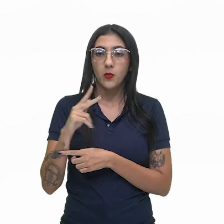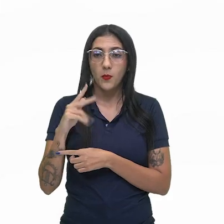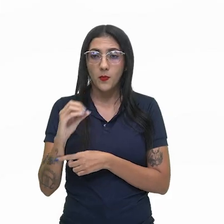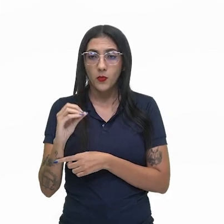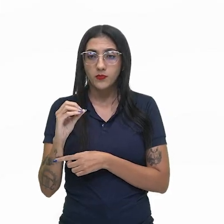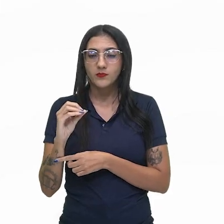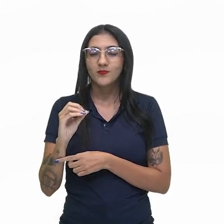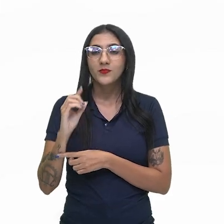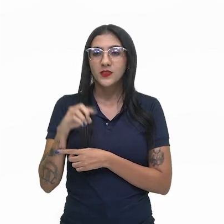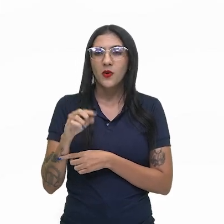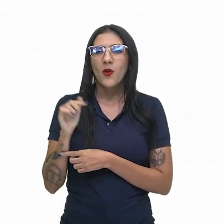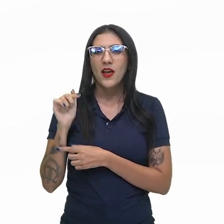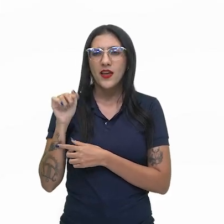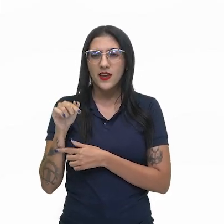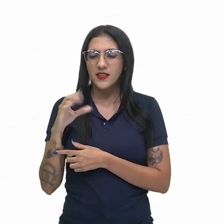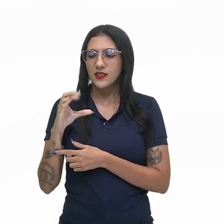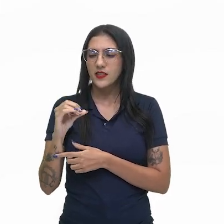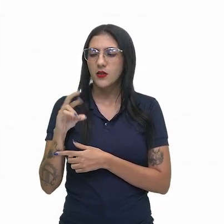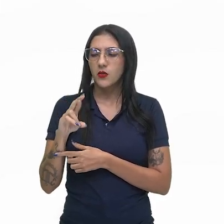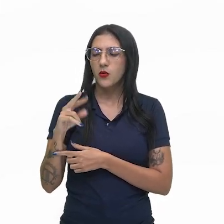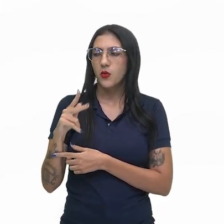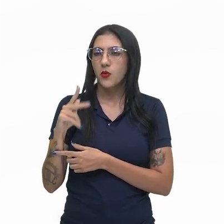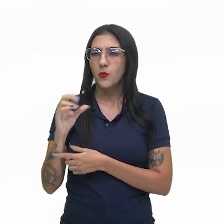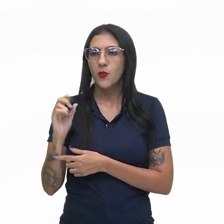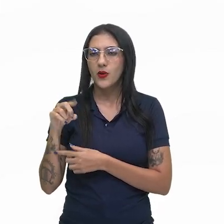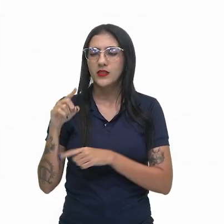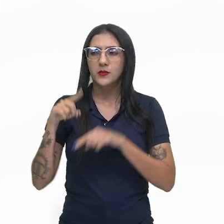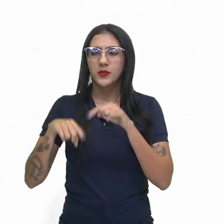que é uma porção da matéria,